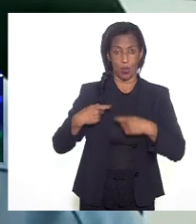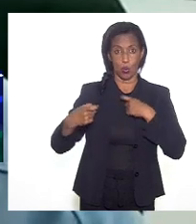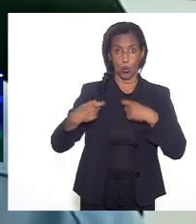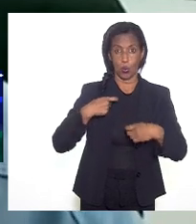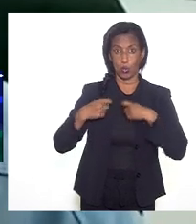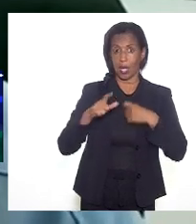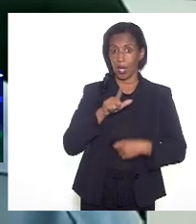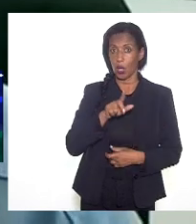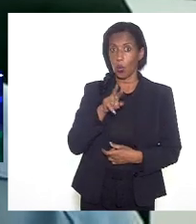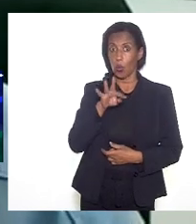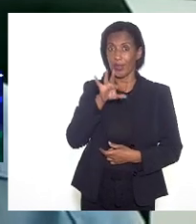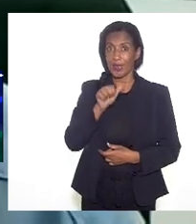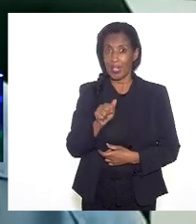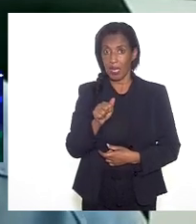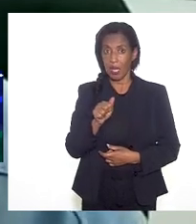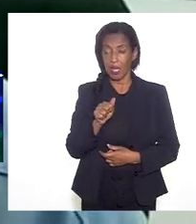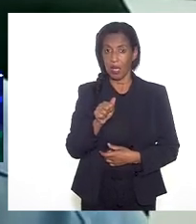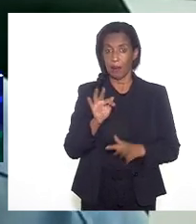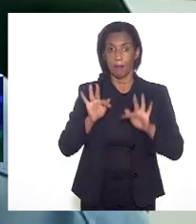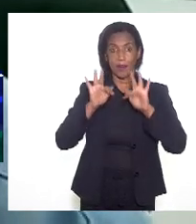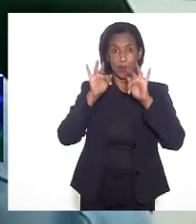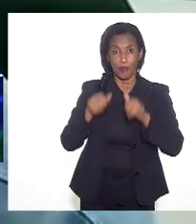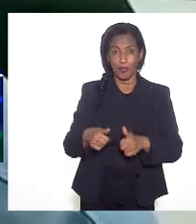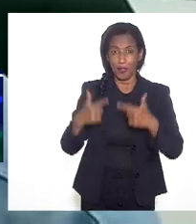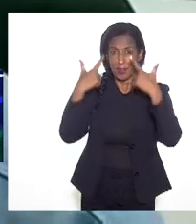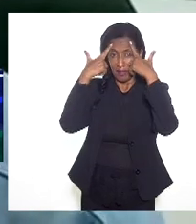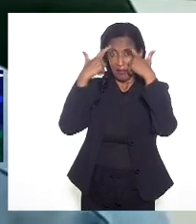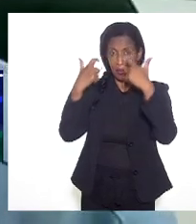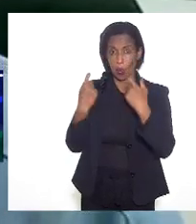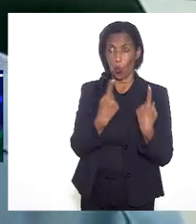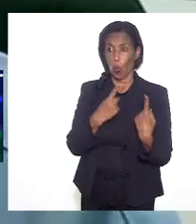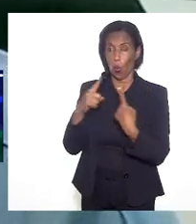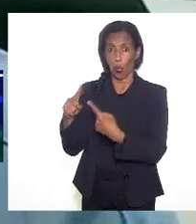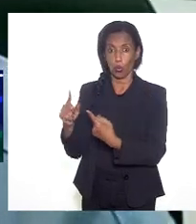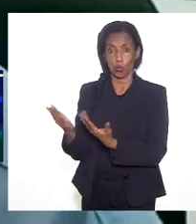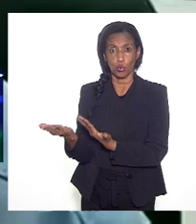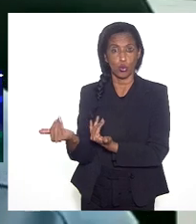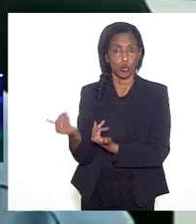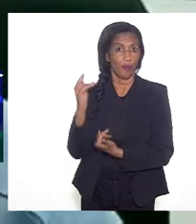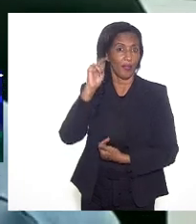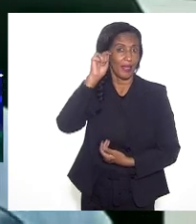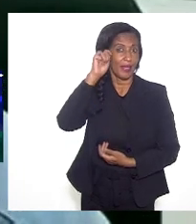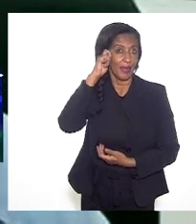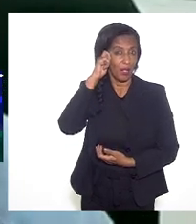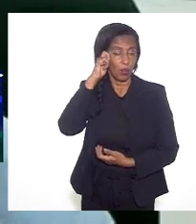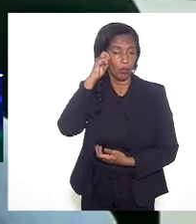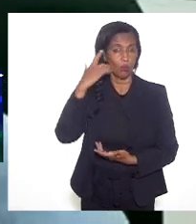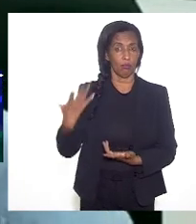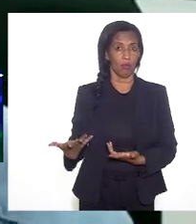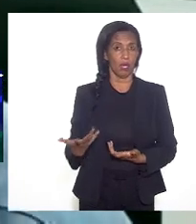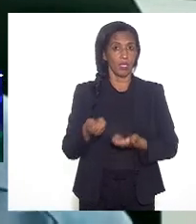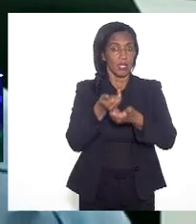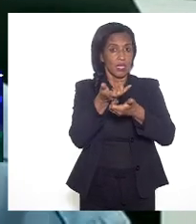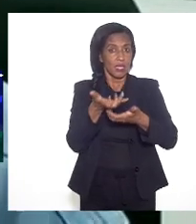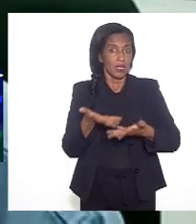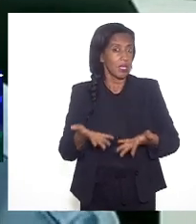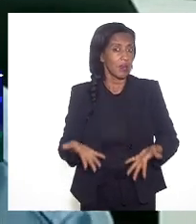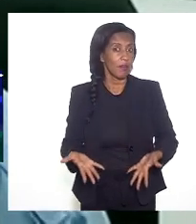da luta pelo fim da violência contra a juventude negra, a ser